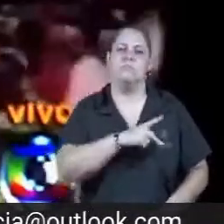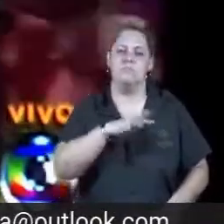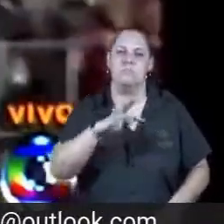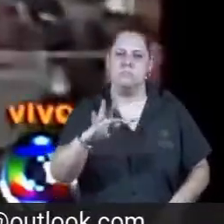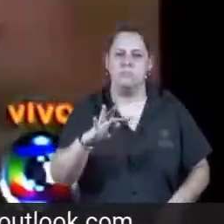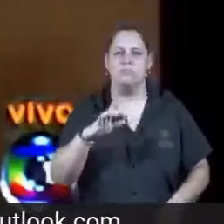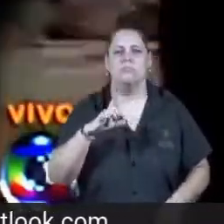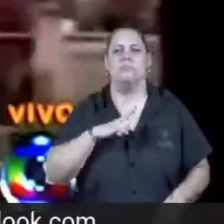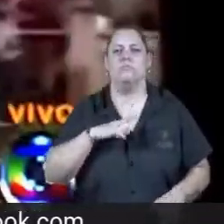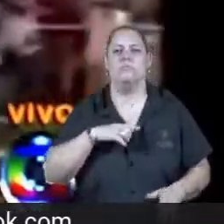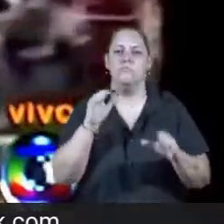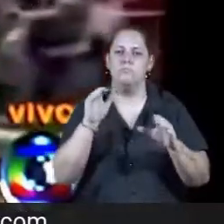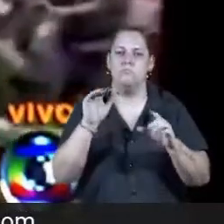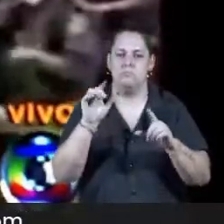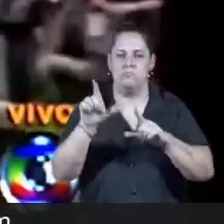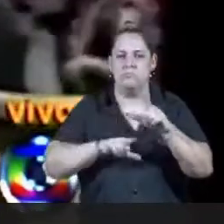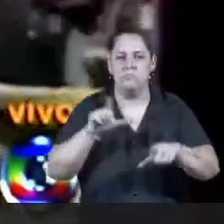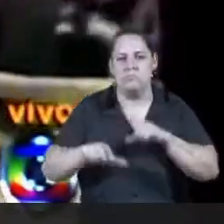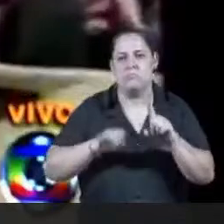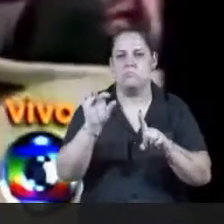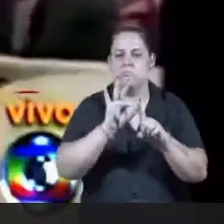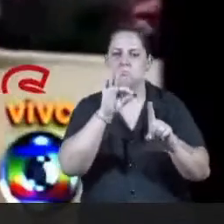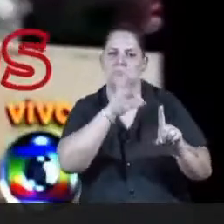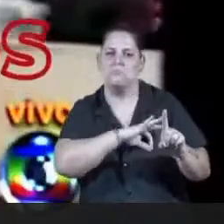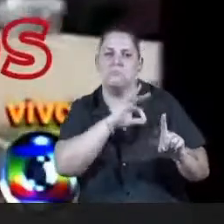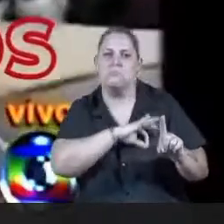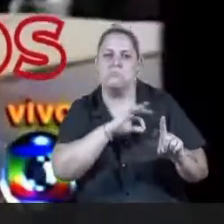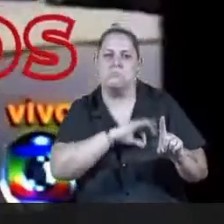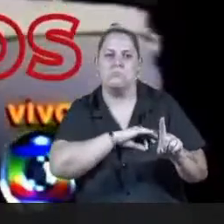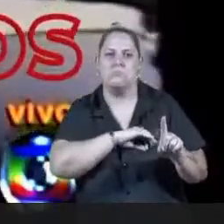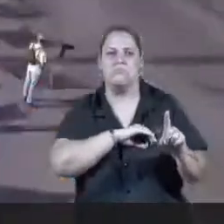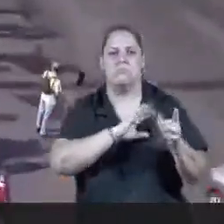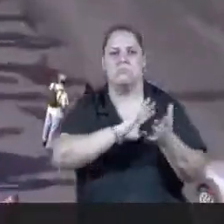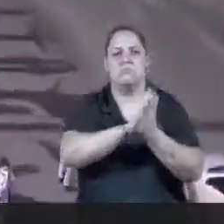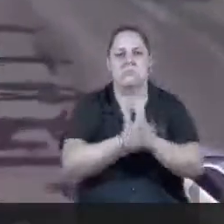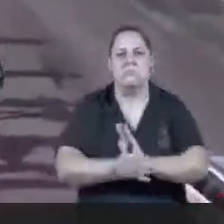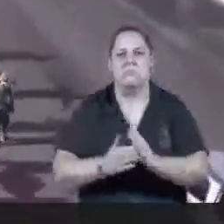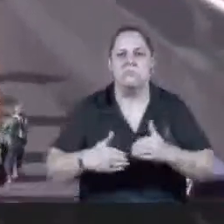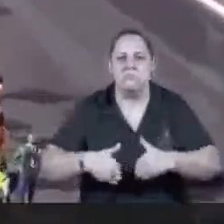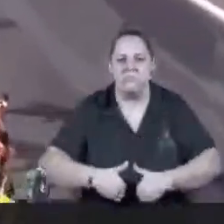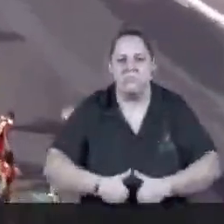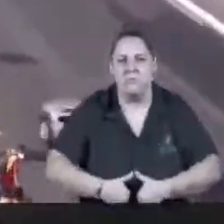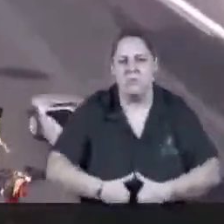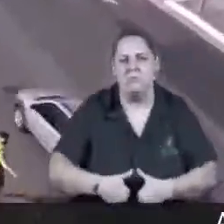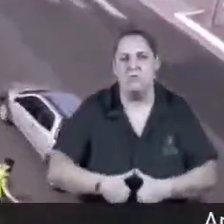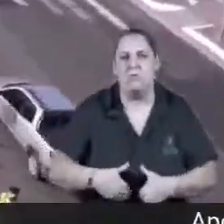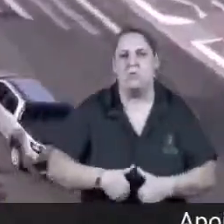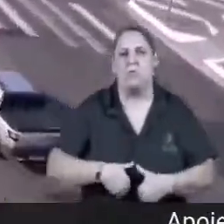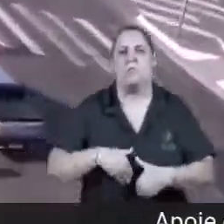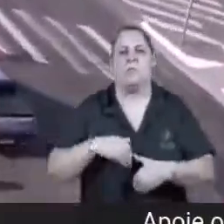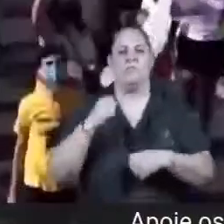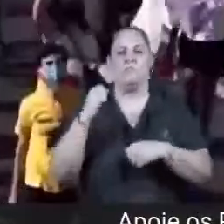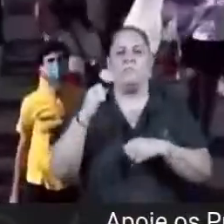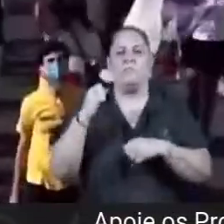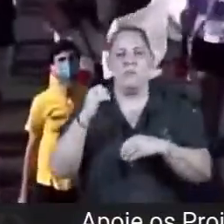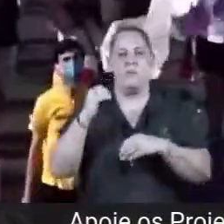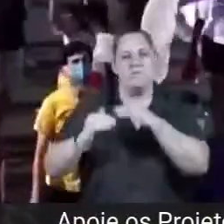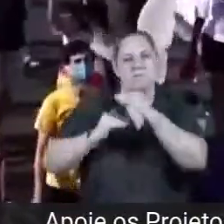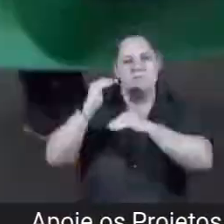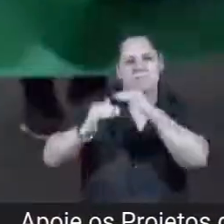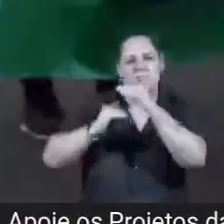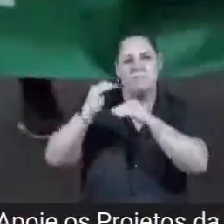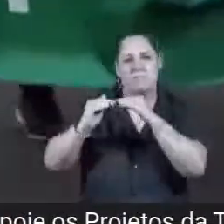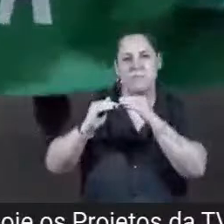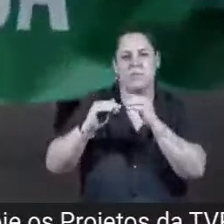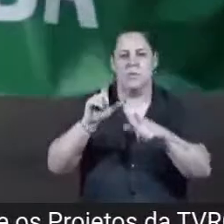renda, tiramos o país do mapa da fome, conquistamos direitos, construímos um legado de conquistas ao promover o